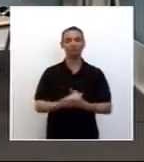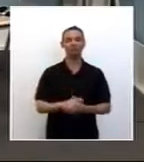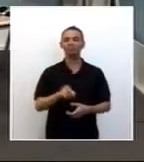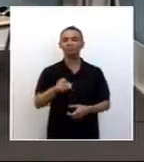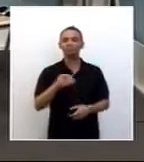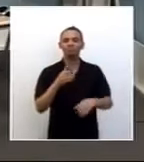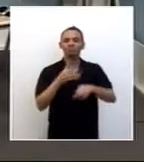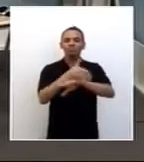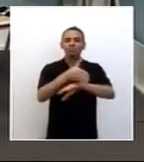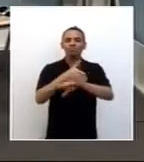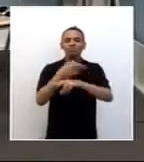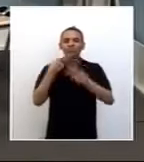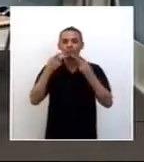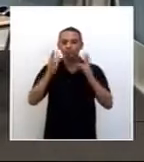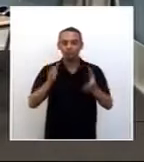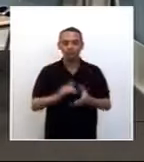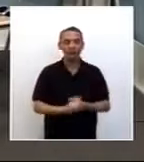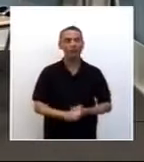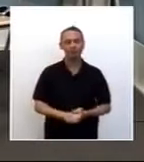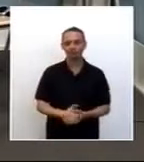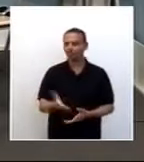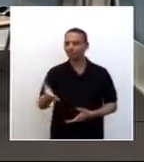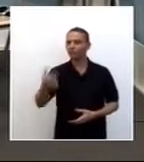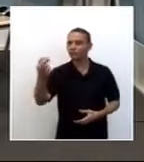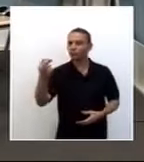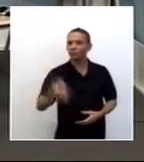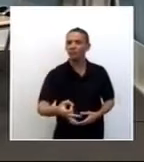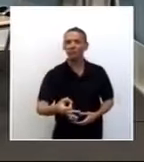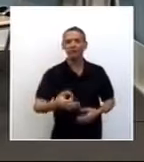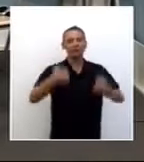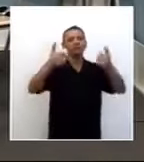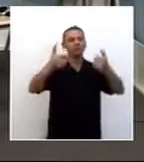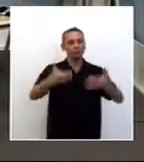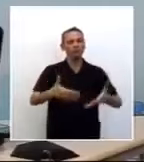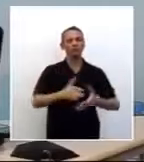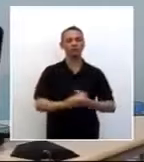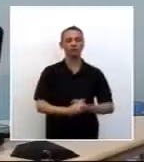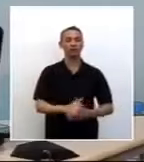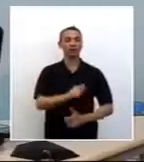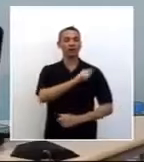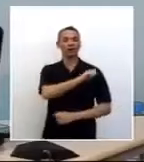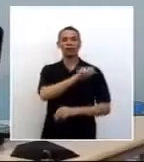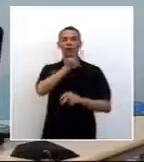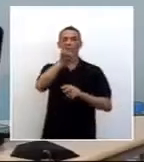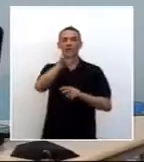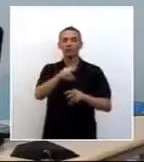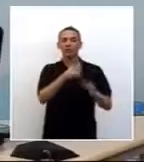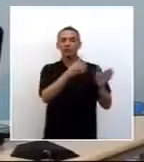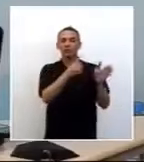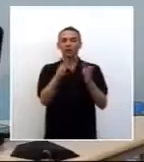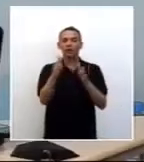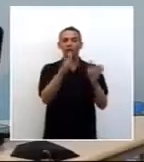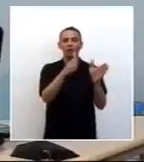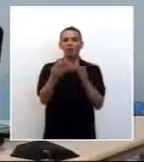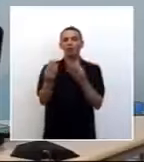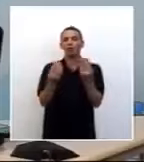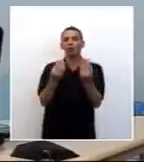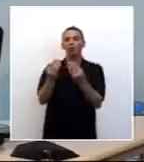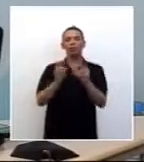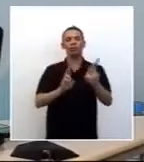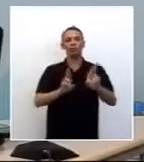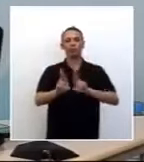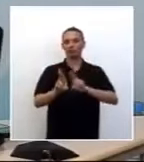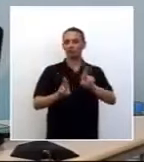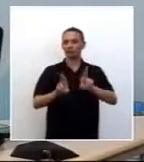João achei ótimo Antônio essa explicação porque os alunos puderam aí acompanhar o passo a passo de como dar uma resposta